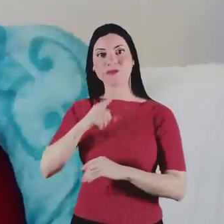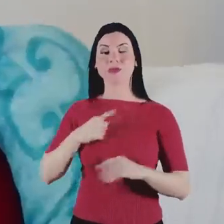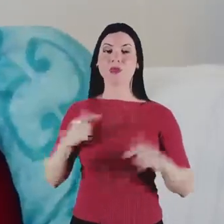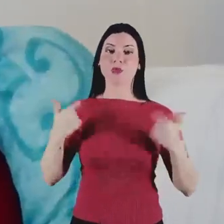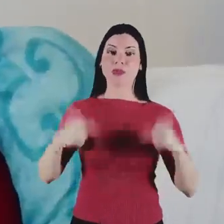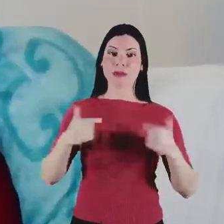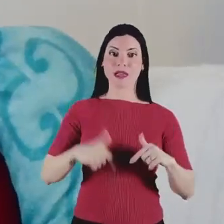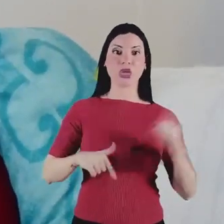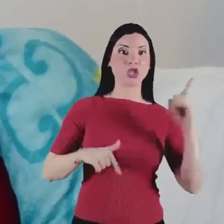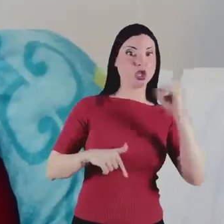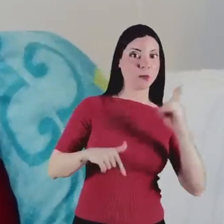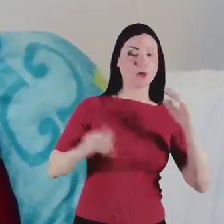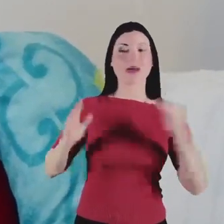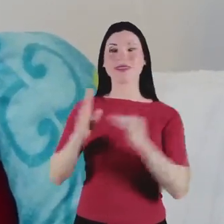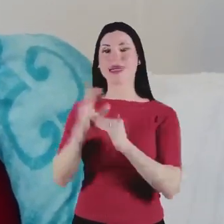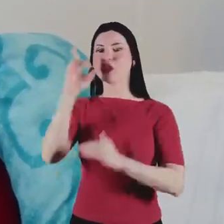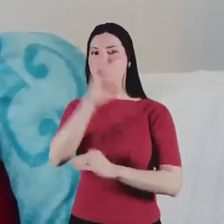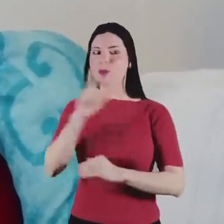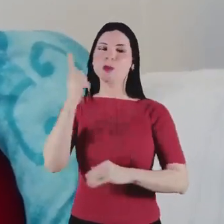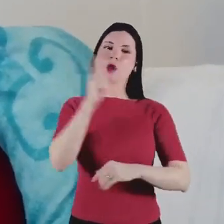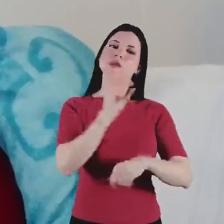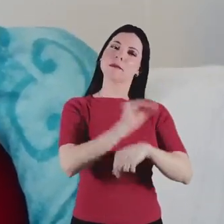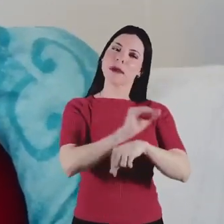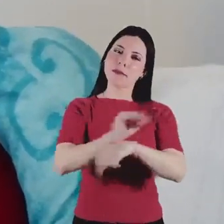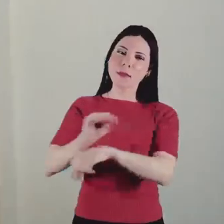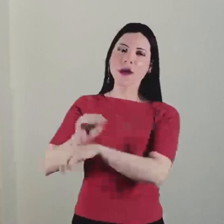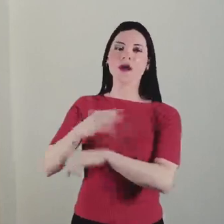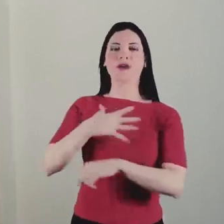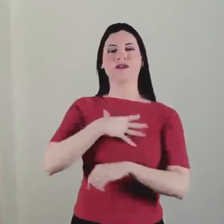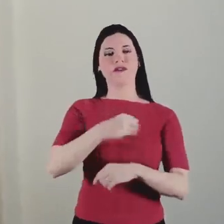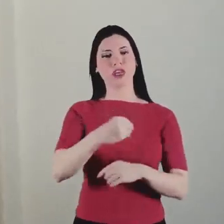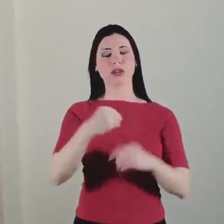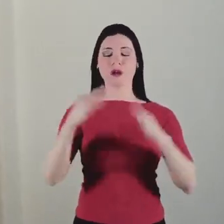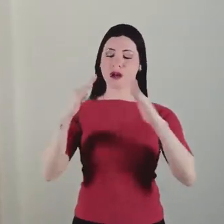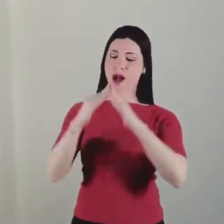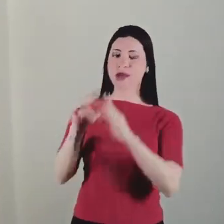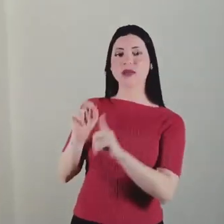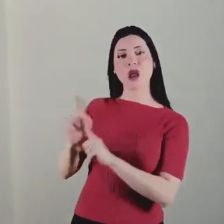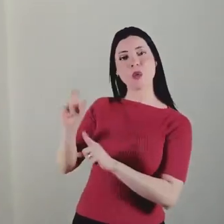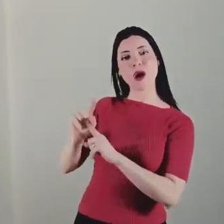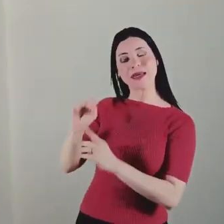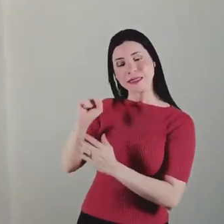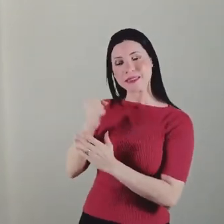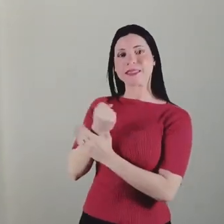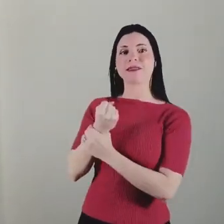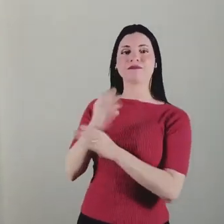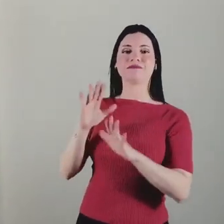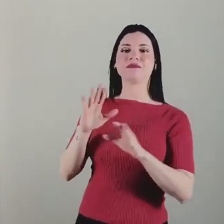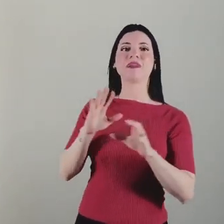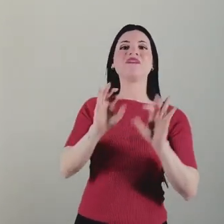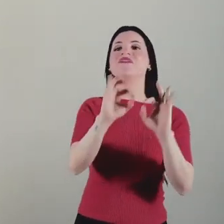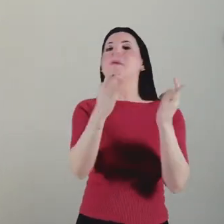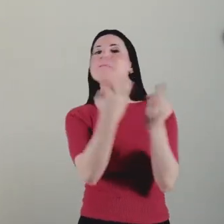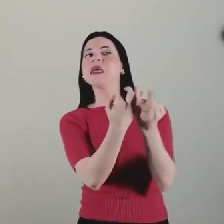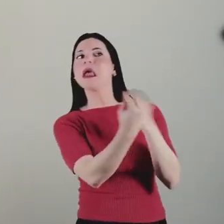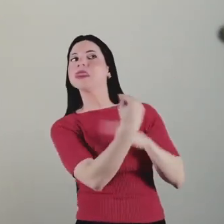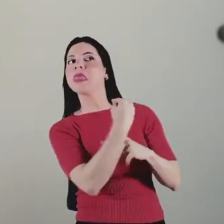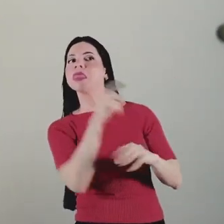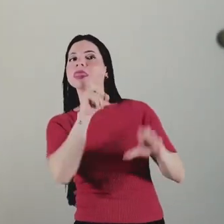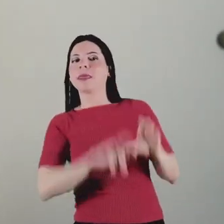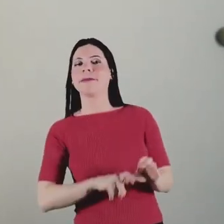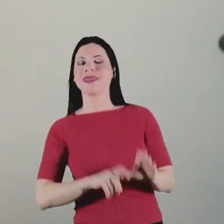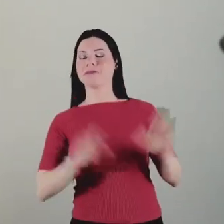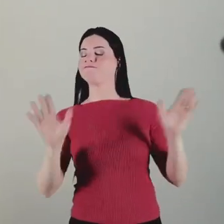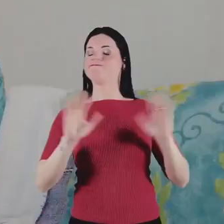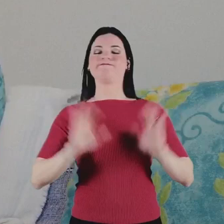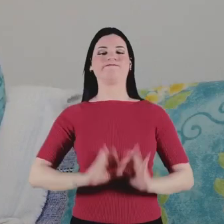Aí eu trabalhei de domingo a domingo para manter meus filhos, para ter minha casa alugada, não precisar depender de ninguém